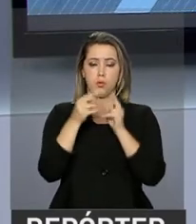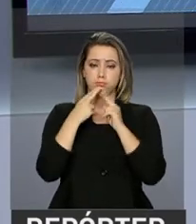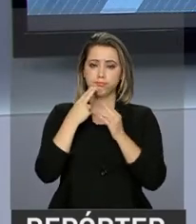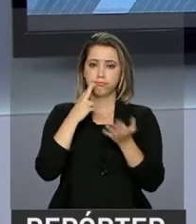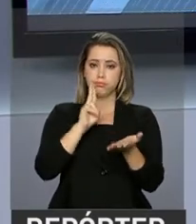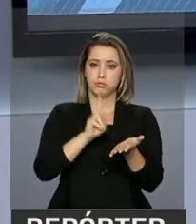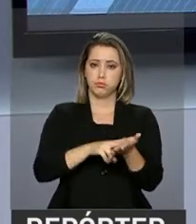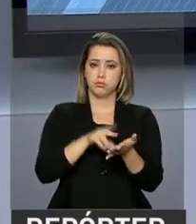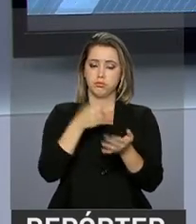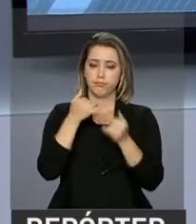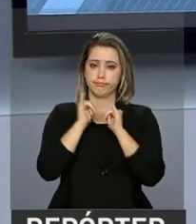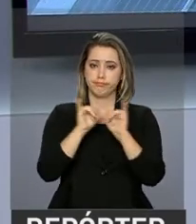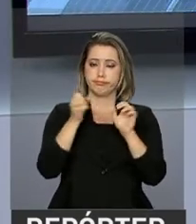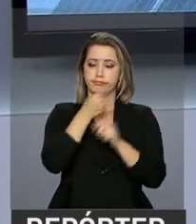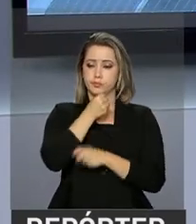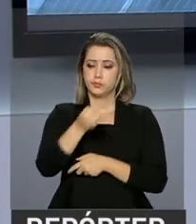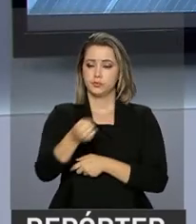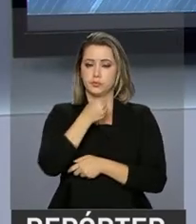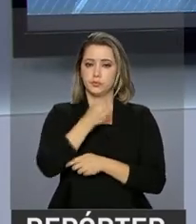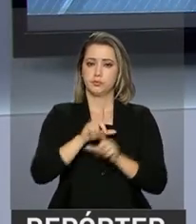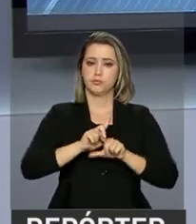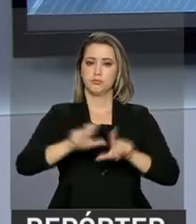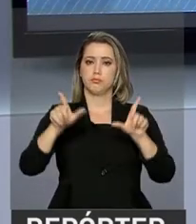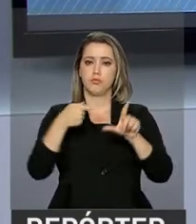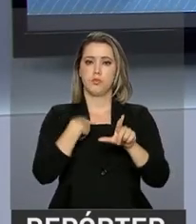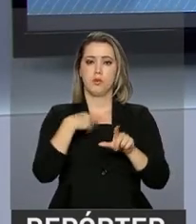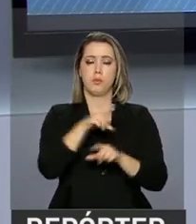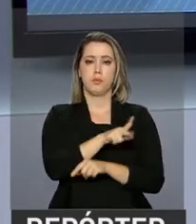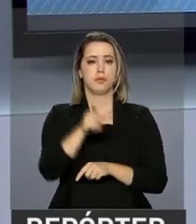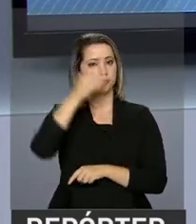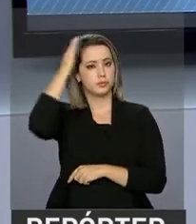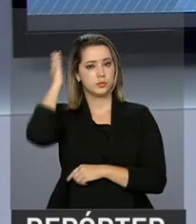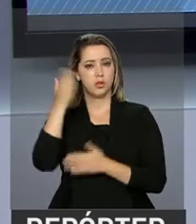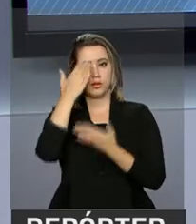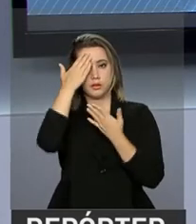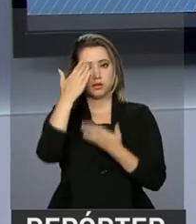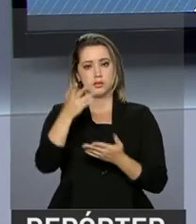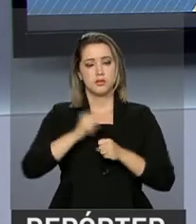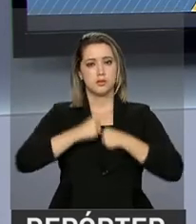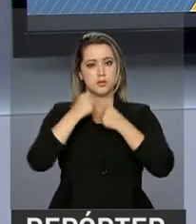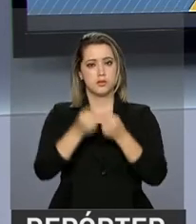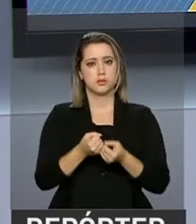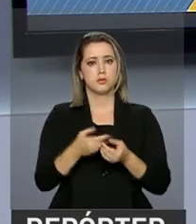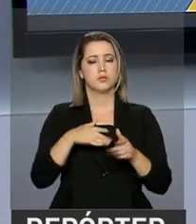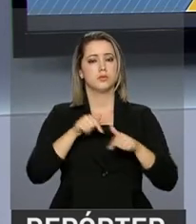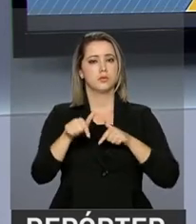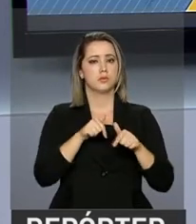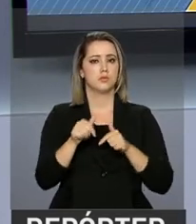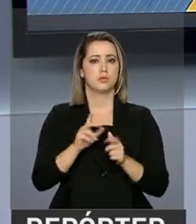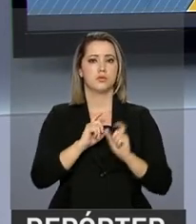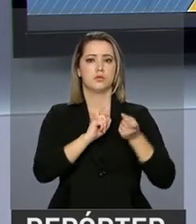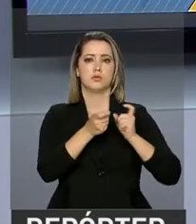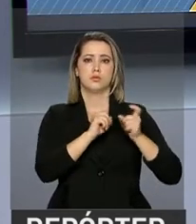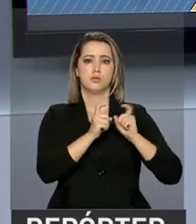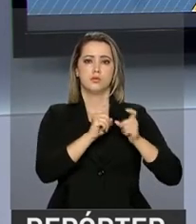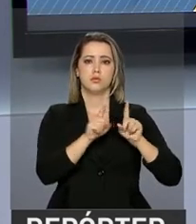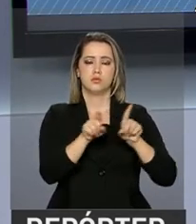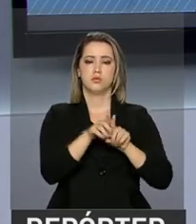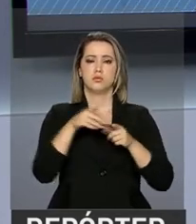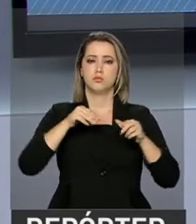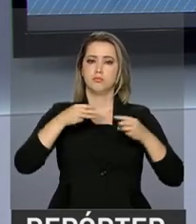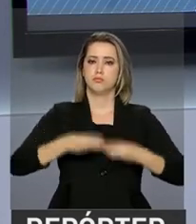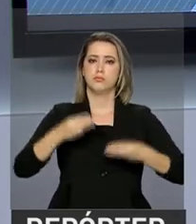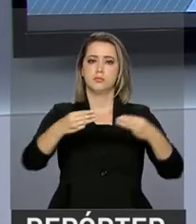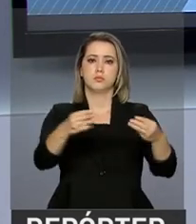enviada à imprensa nesta tarde o presidente michel temer agradece o empenho e dedicação de serralho a durante a